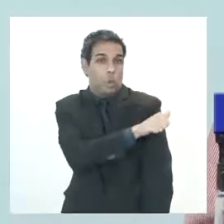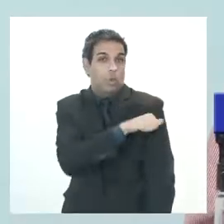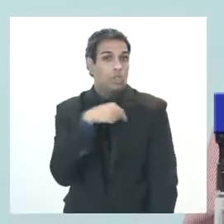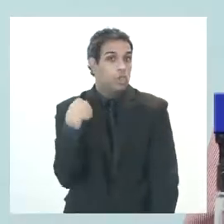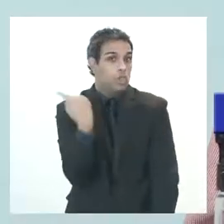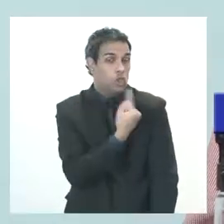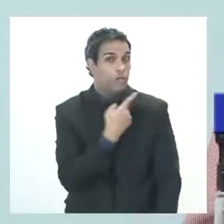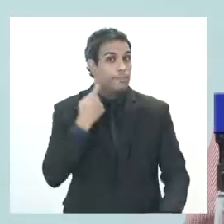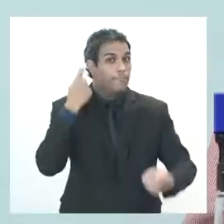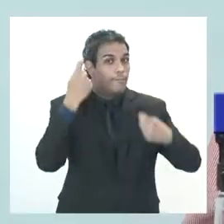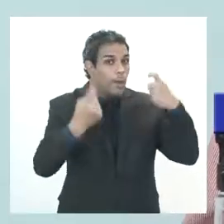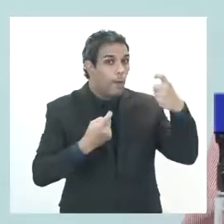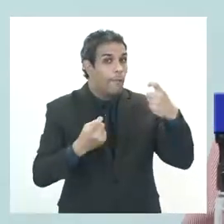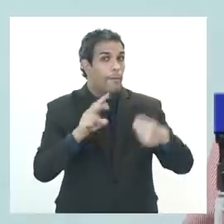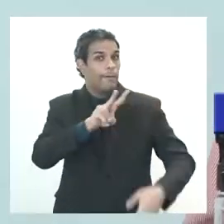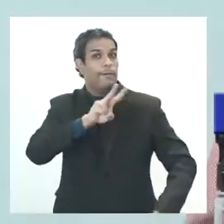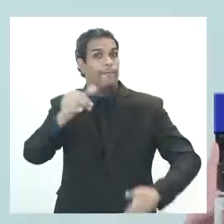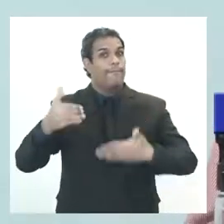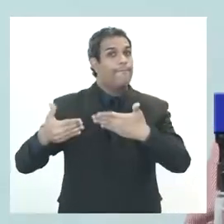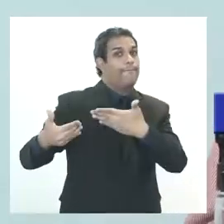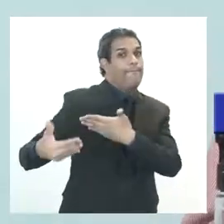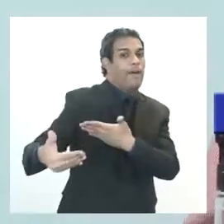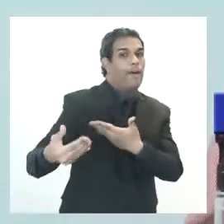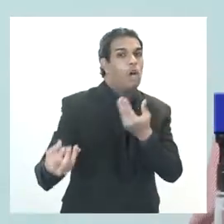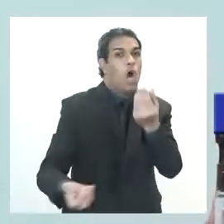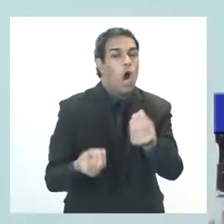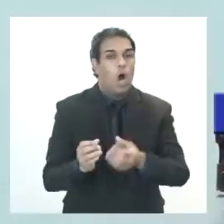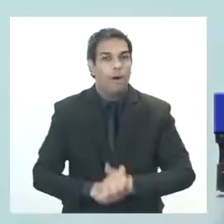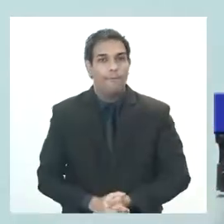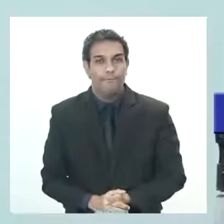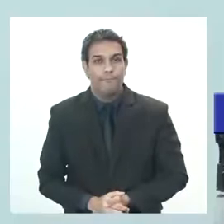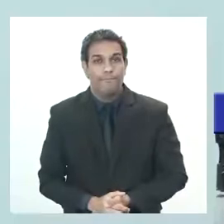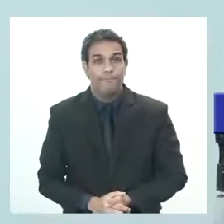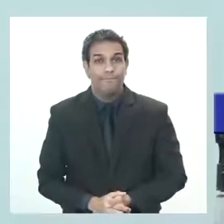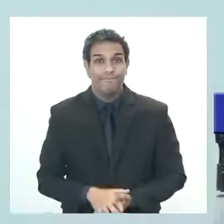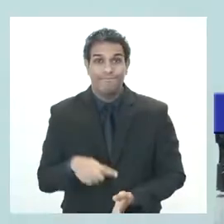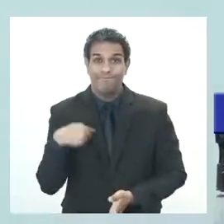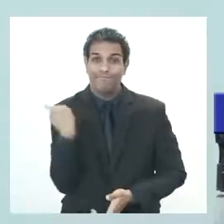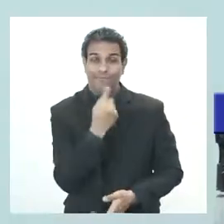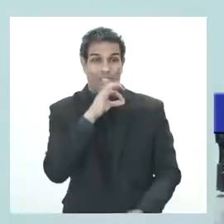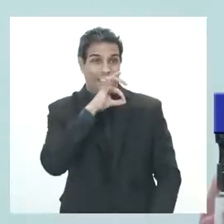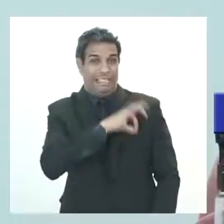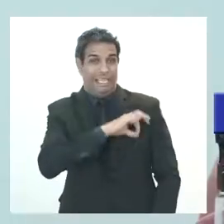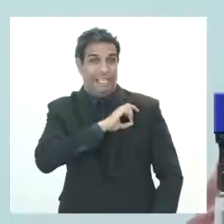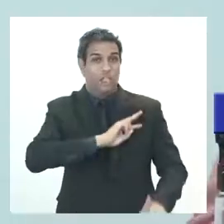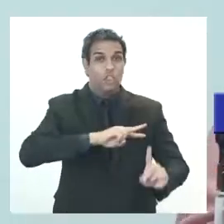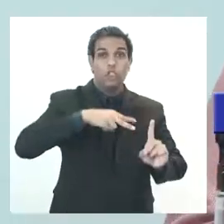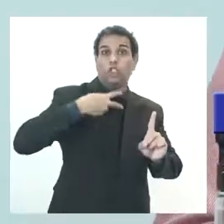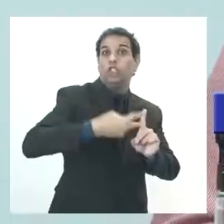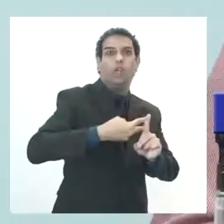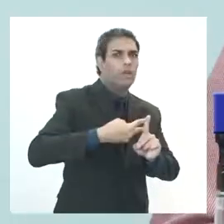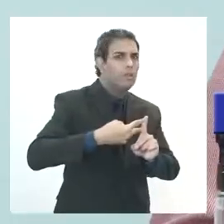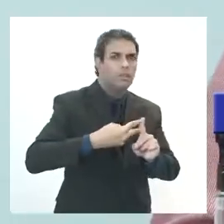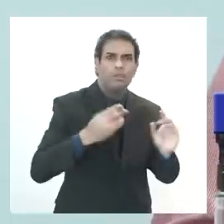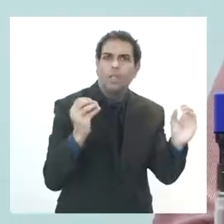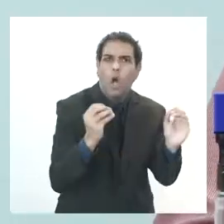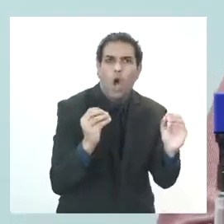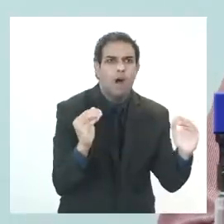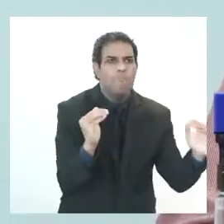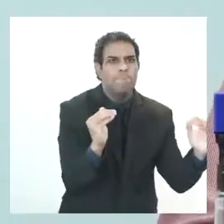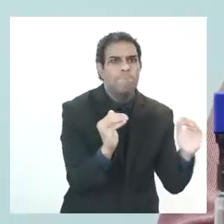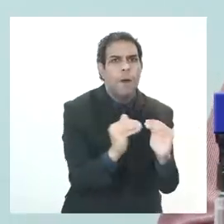com o que vem por aí são anos sem a recomposição salarial a gente não tá falando de aumento não